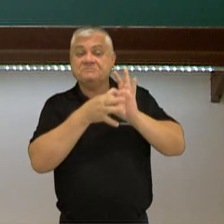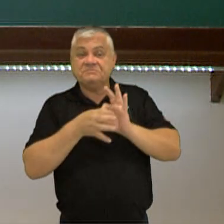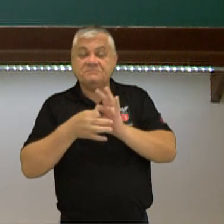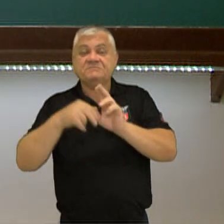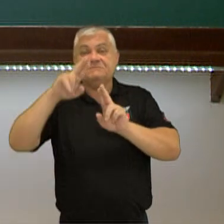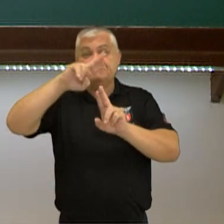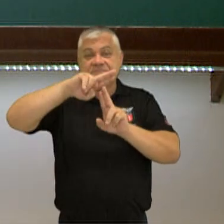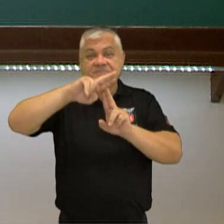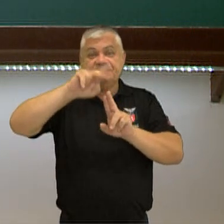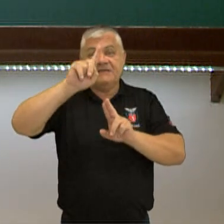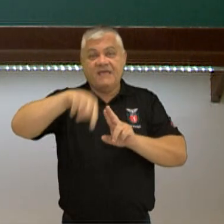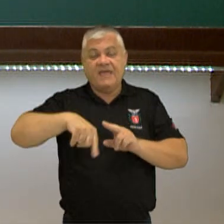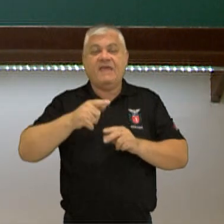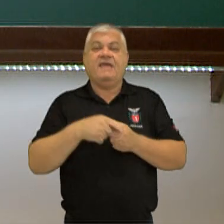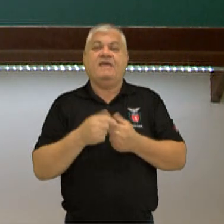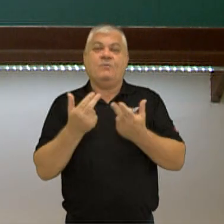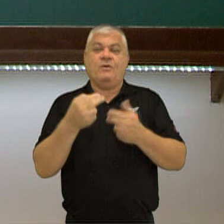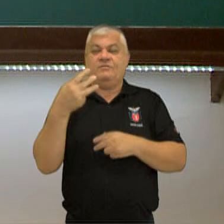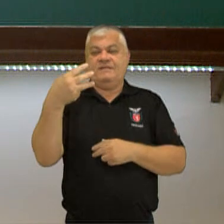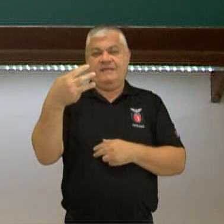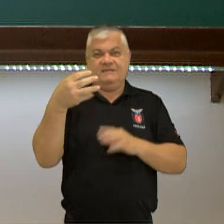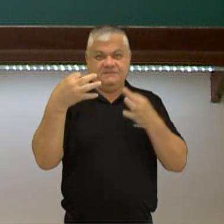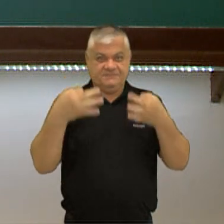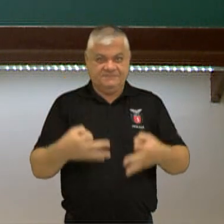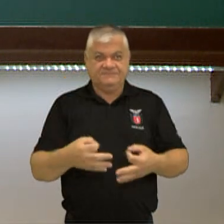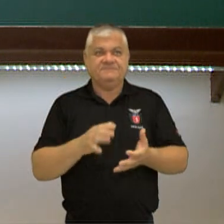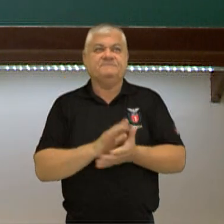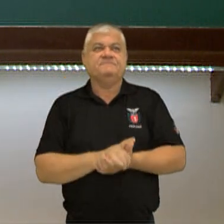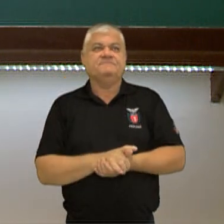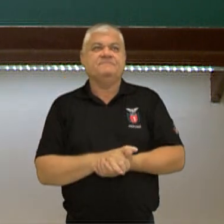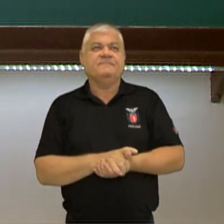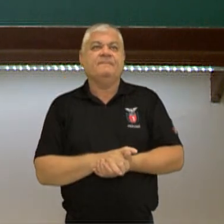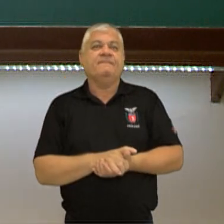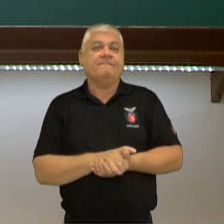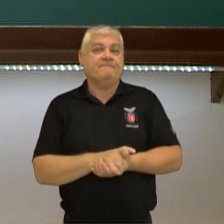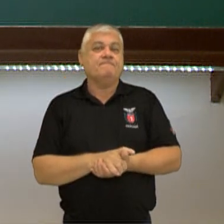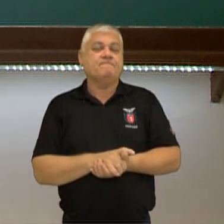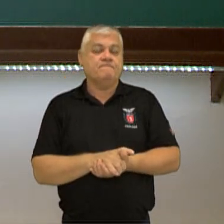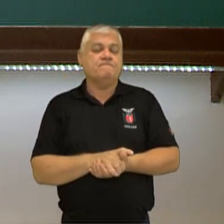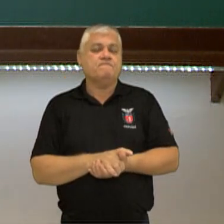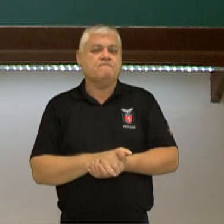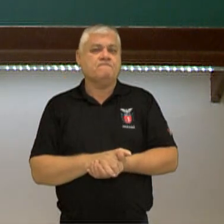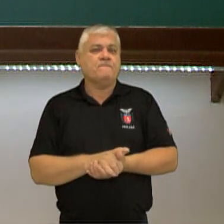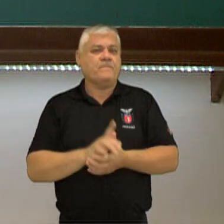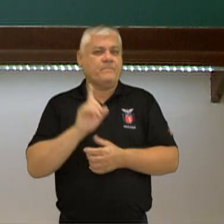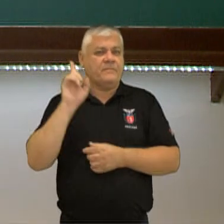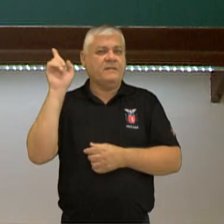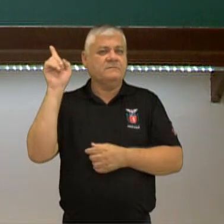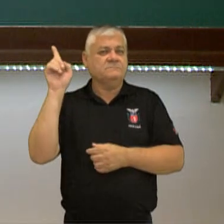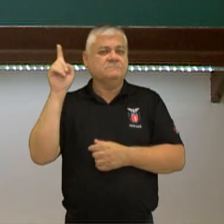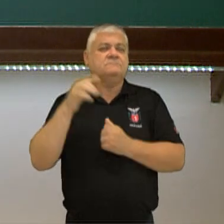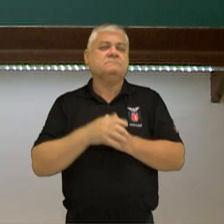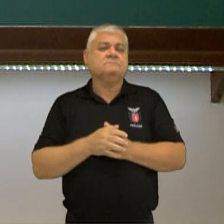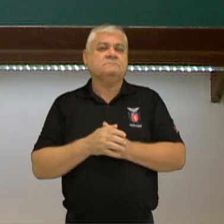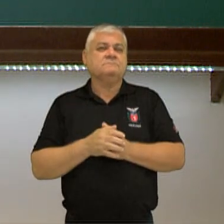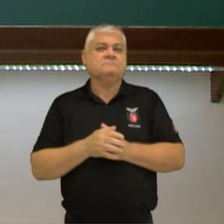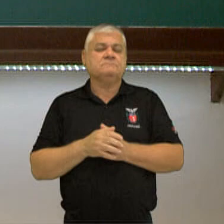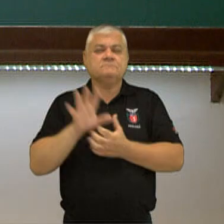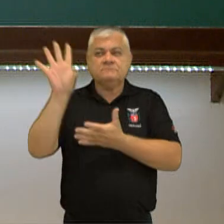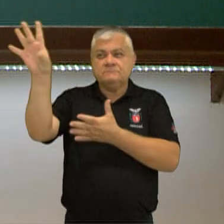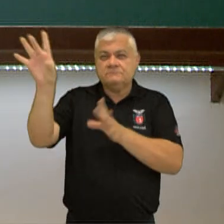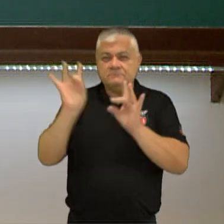na estrutura é igual a 3, certinho? Vejam só, aqui eu trago para vocês um recorte de